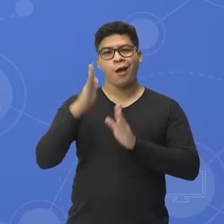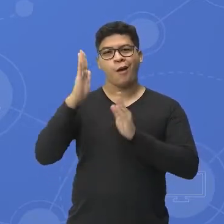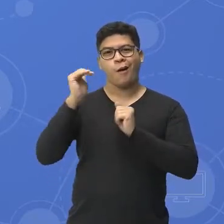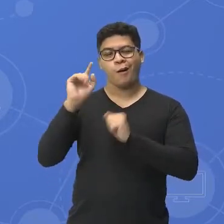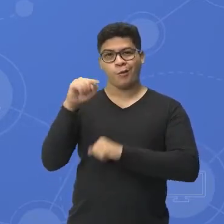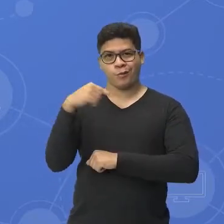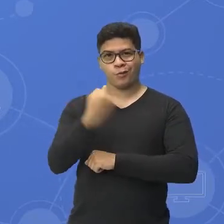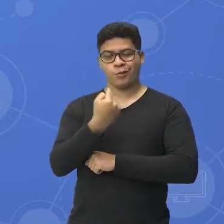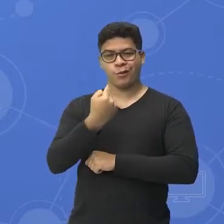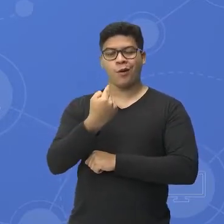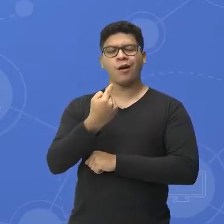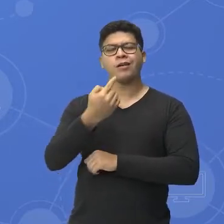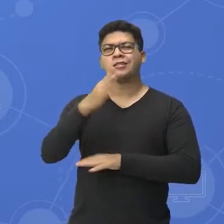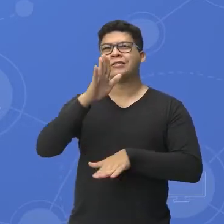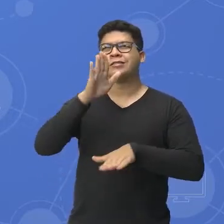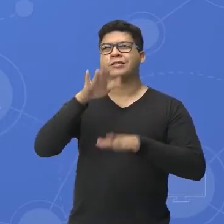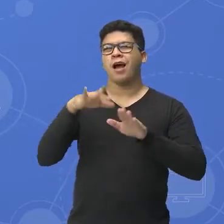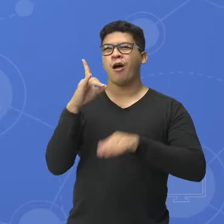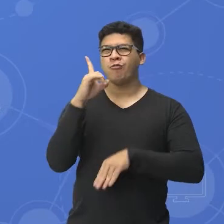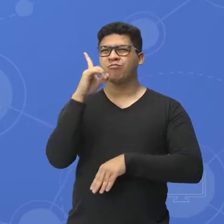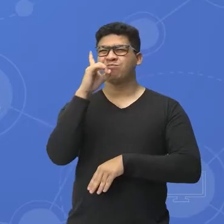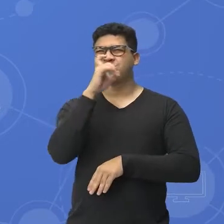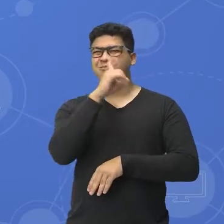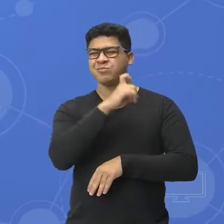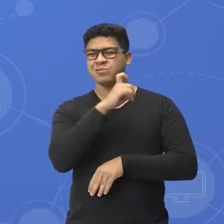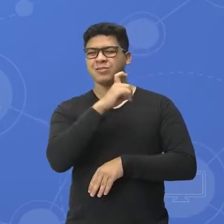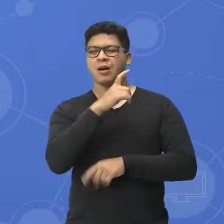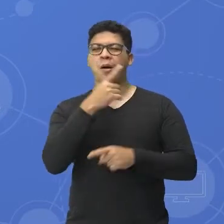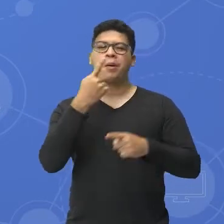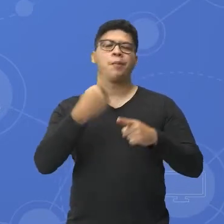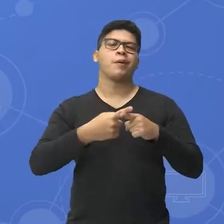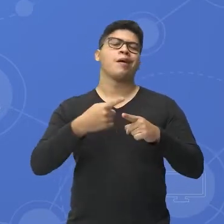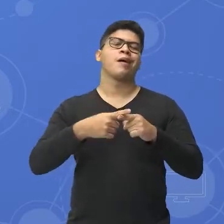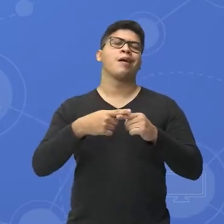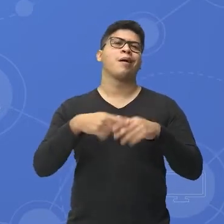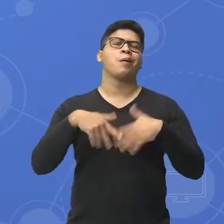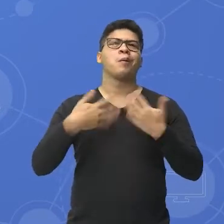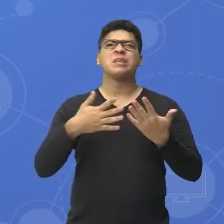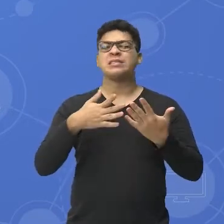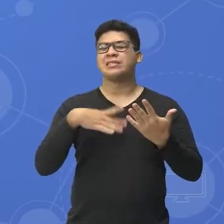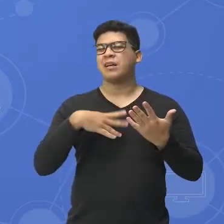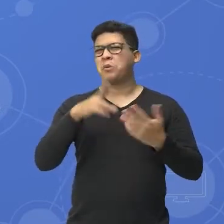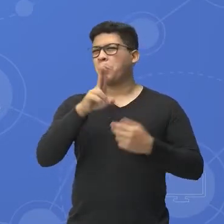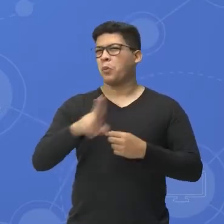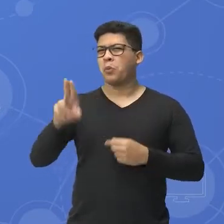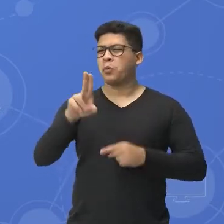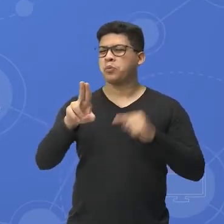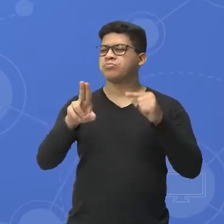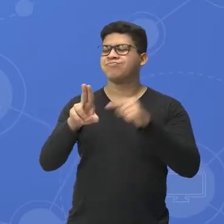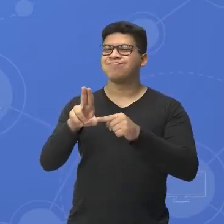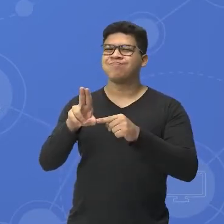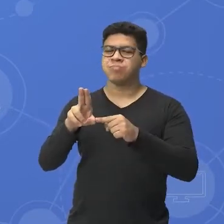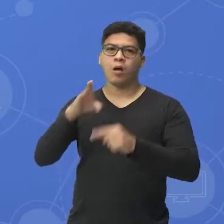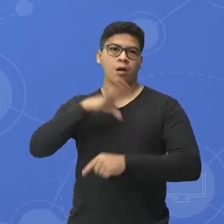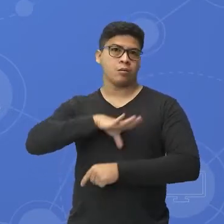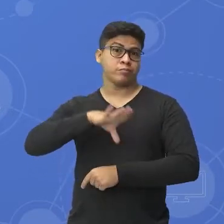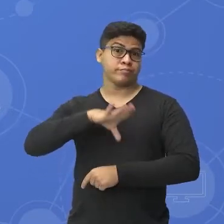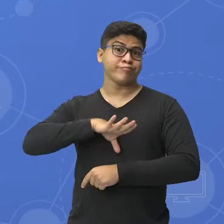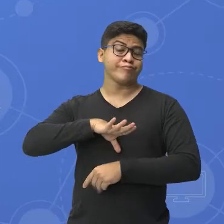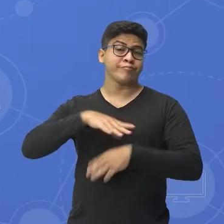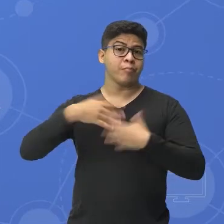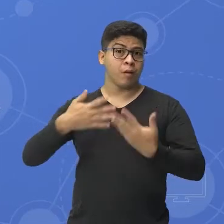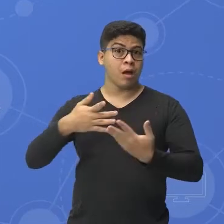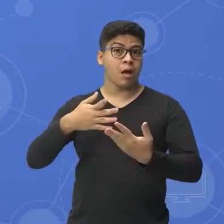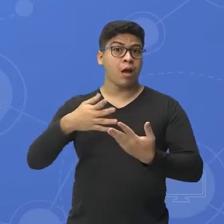nós brasileiros, ele é um pouquinho difícil. Por quê? Porque quase nós não utilizamos muito na nossa língua portuguesa. Mas